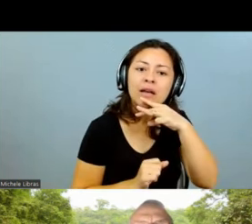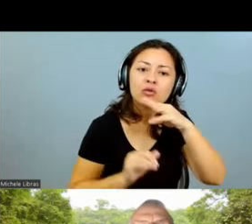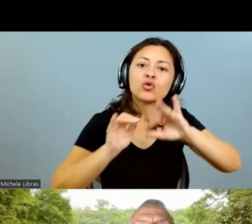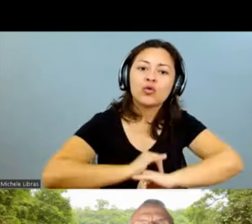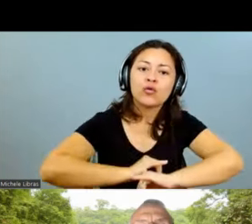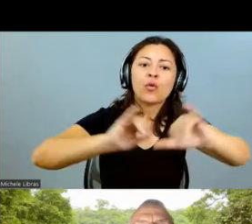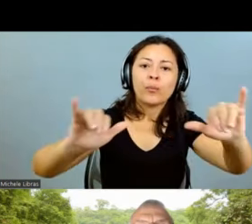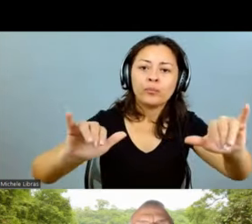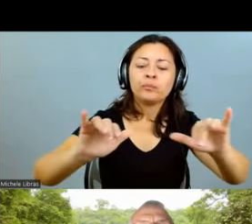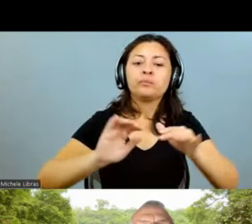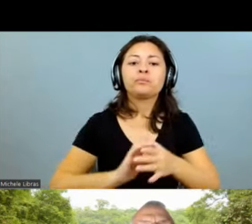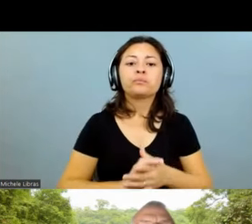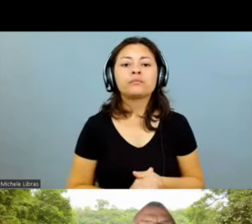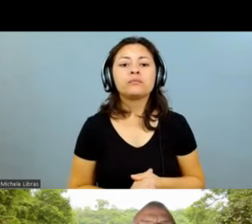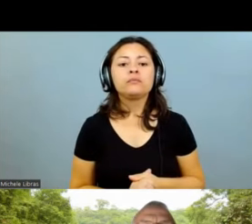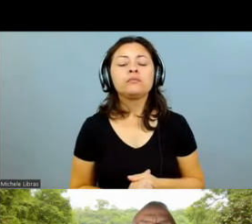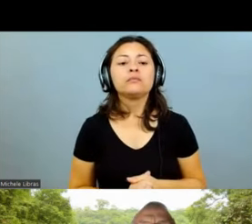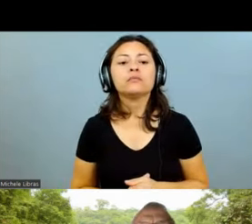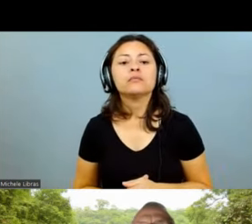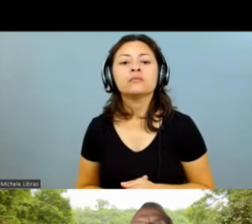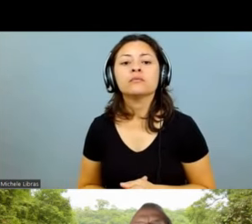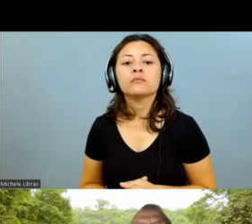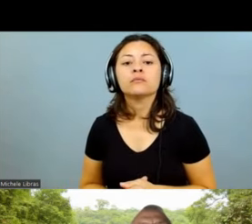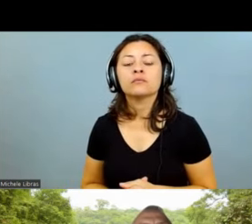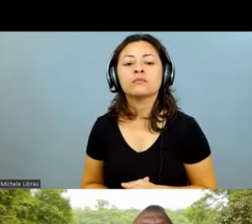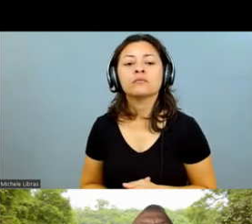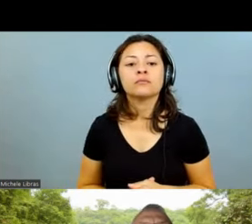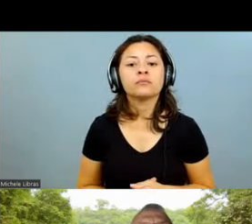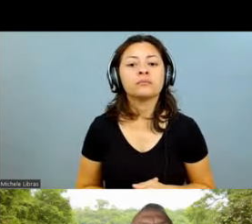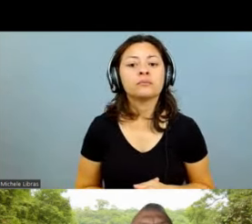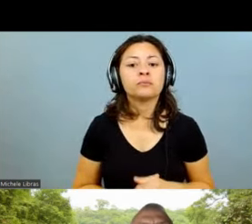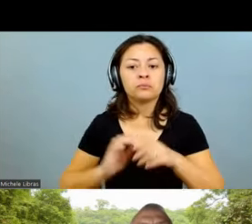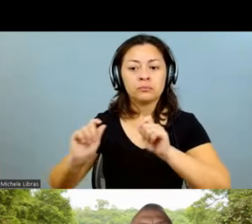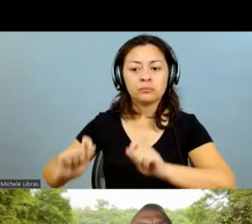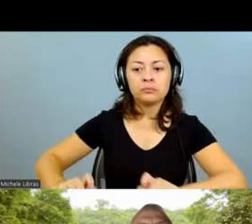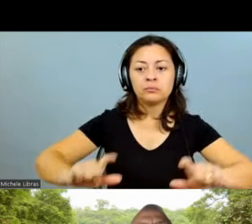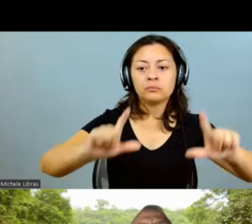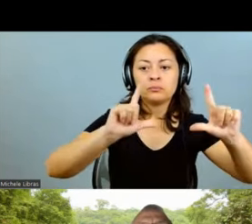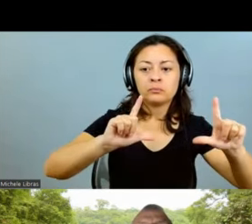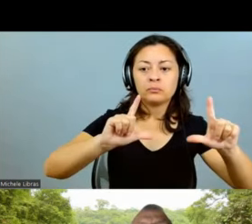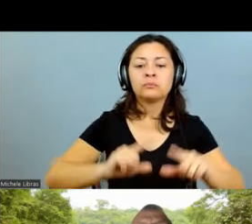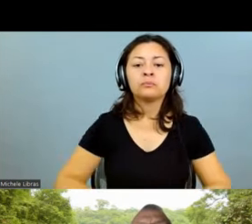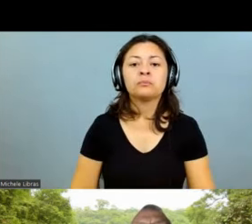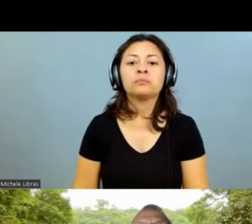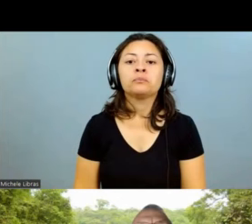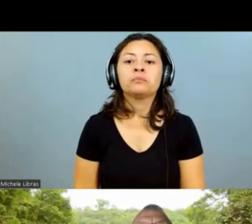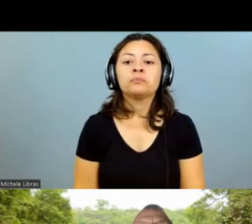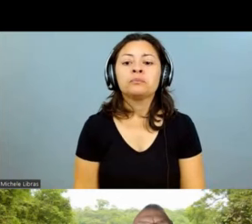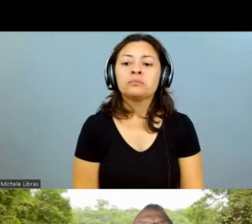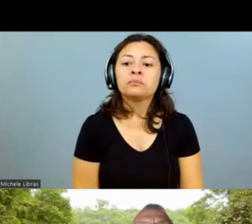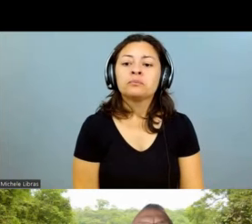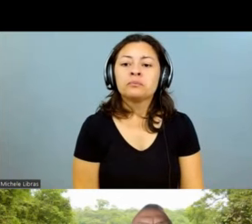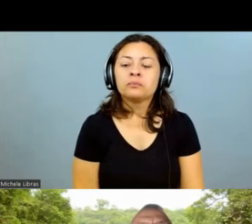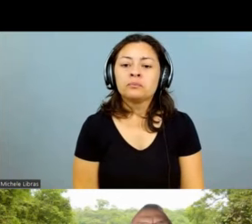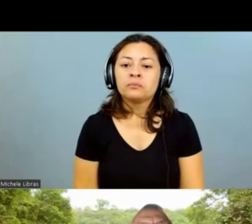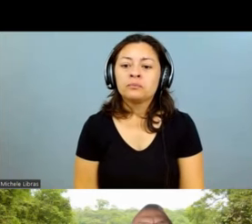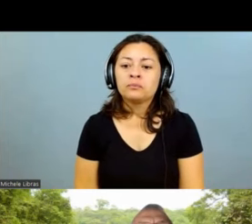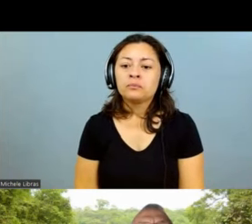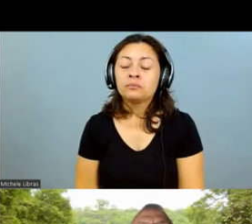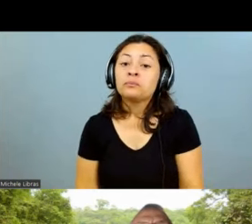pelo usda indo para o slide 6 por favor vamos falar um pouco sobre o